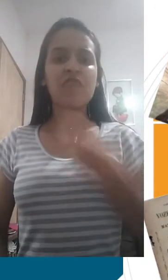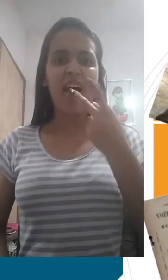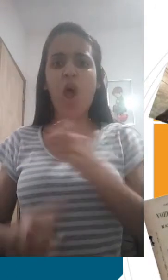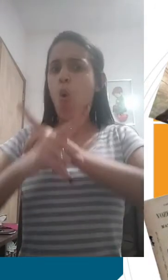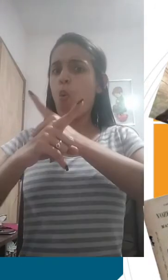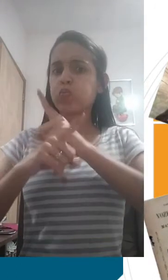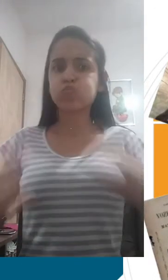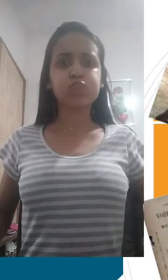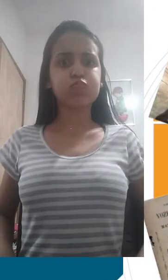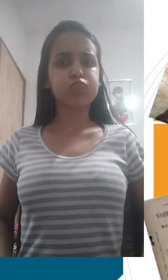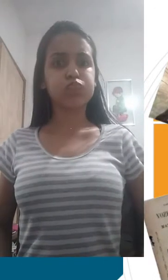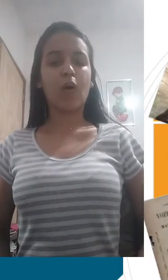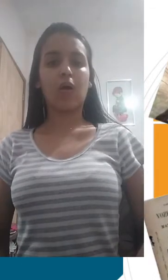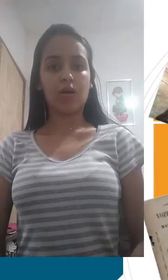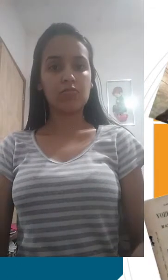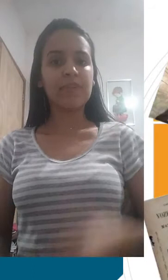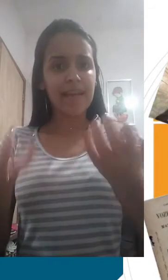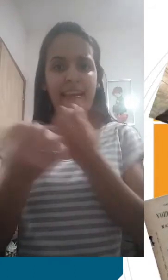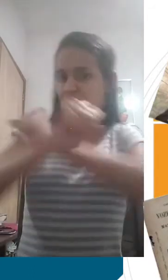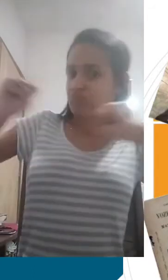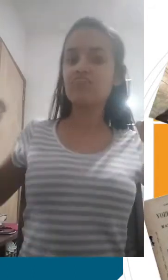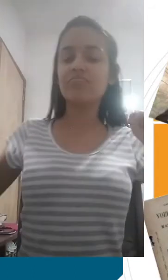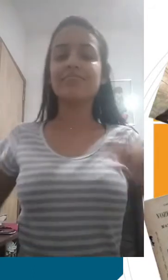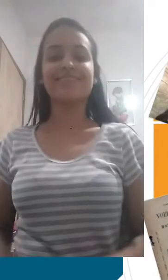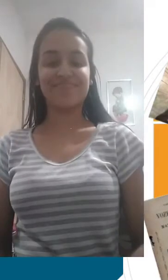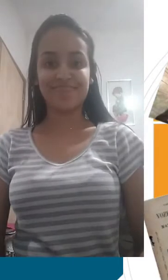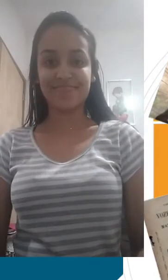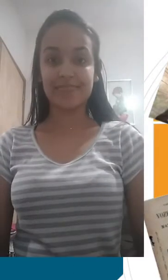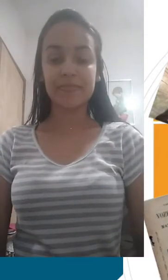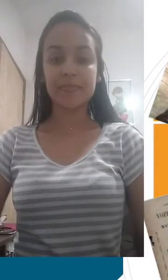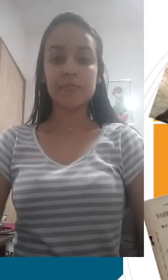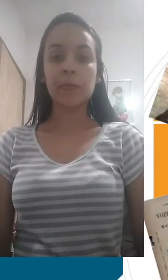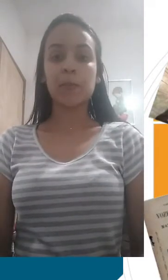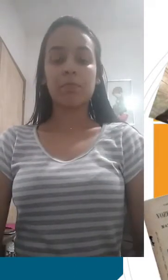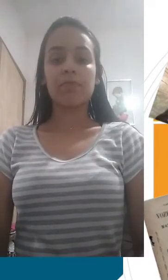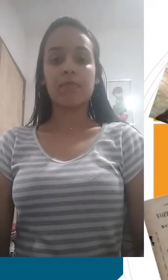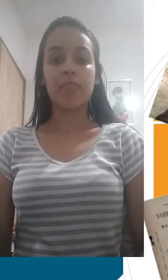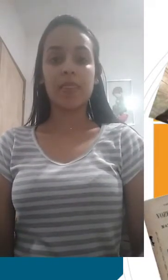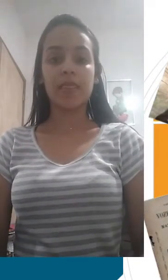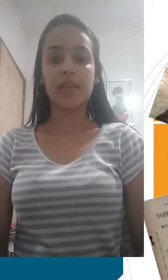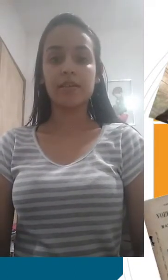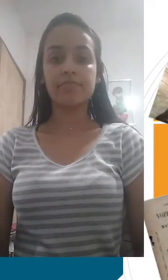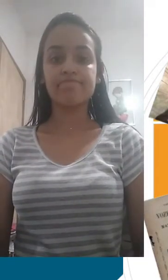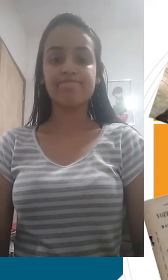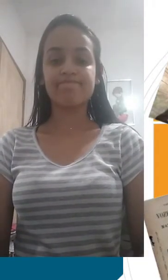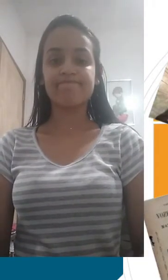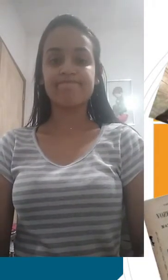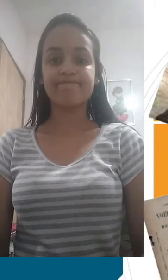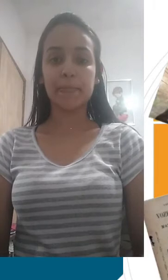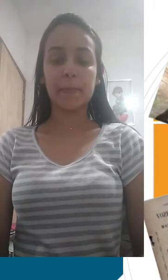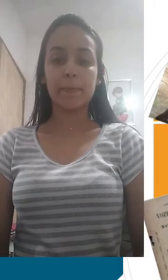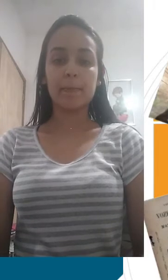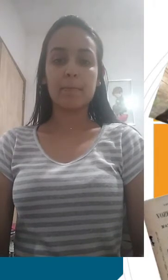um forte discurso abolicionista. Além disso, A idealização amorosa, ou